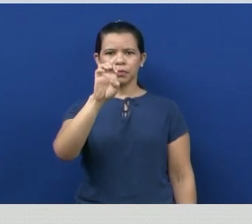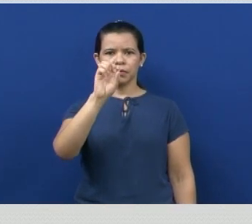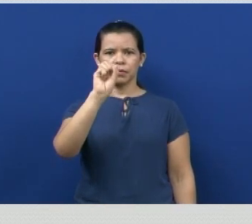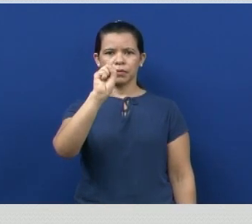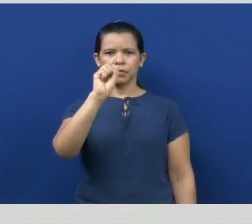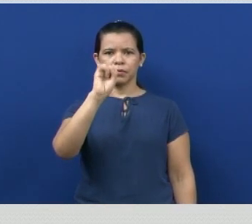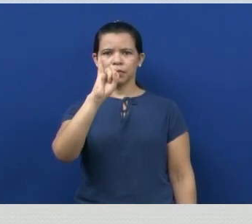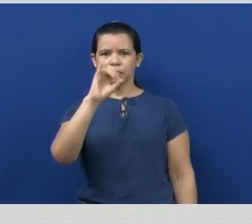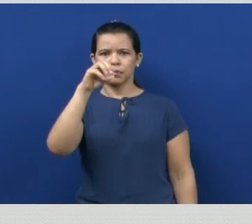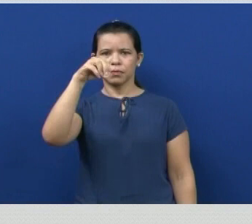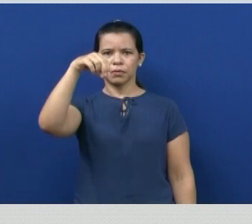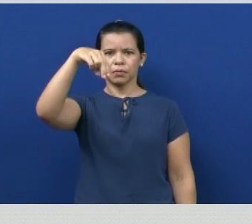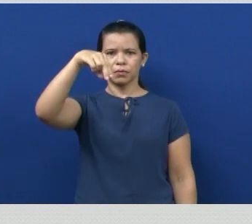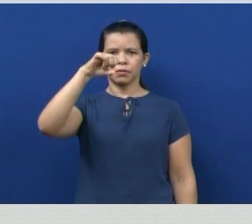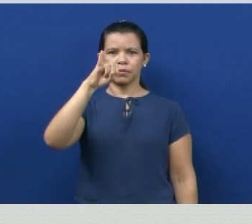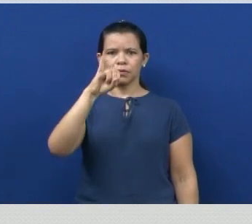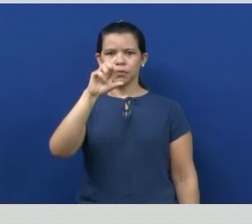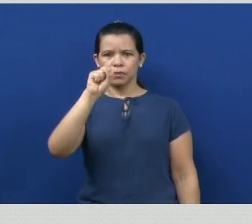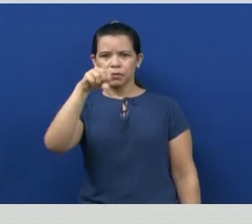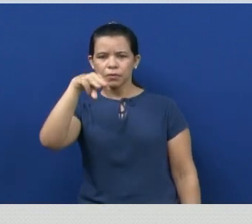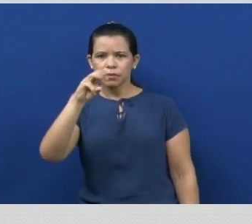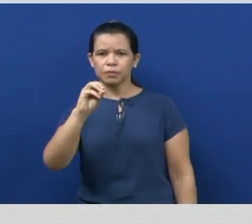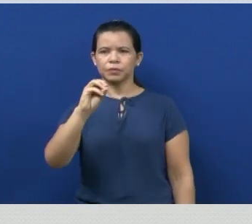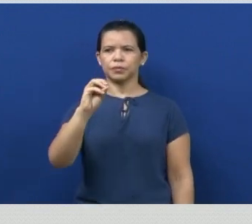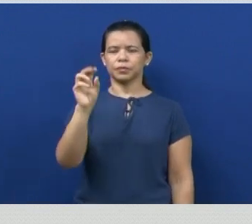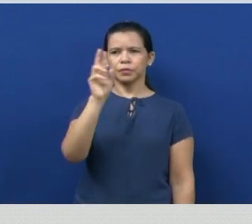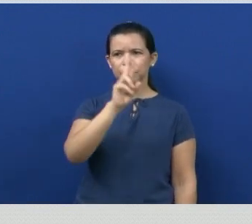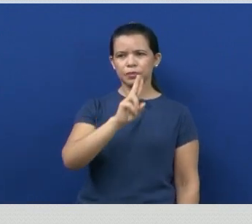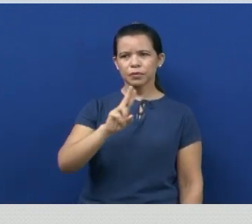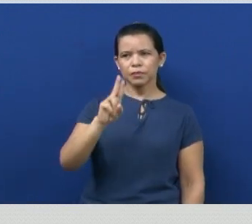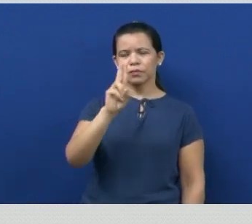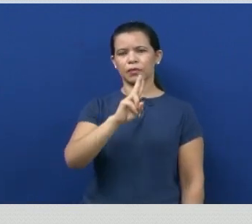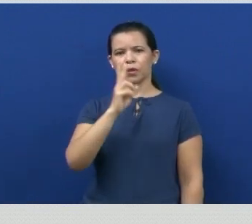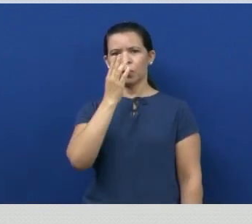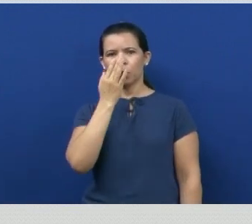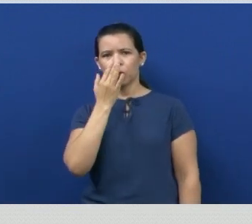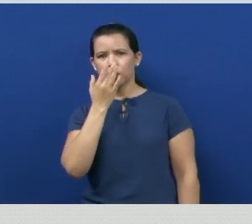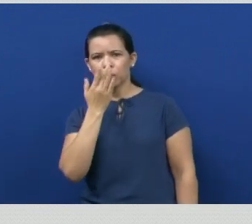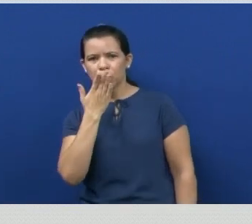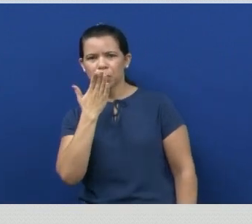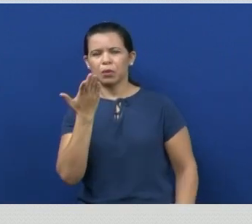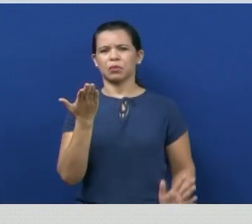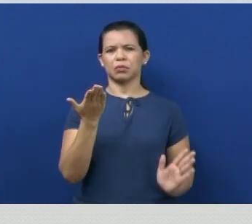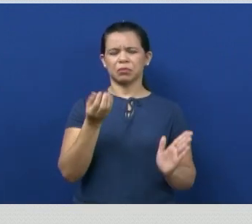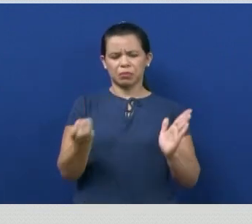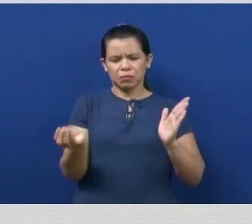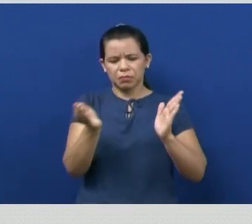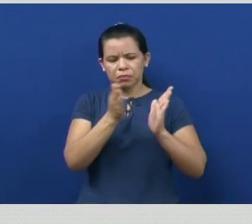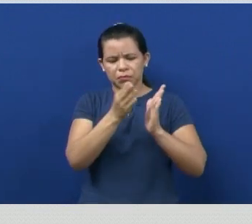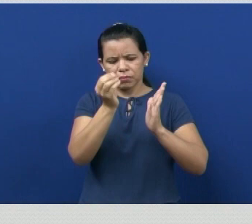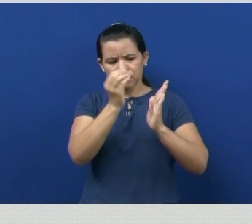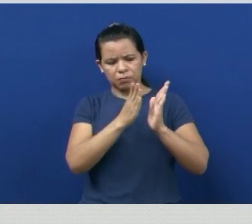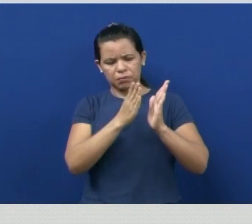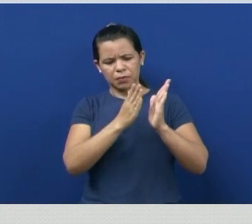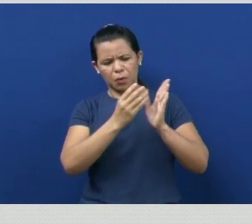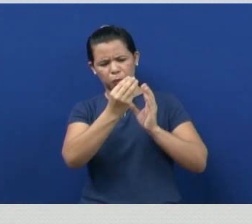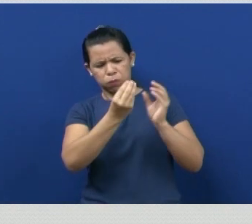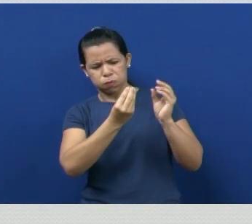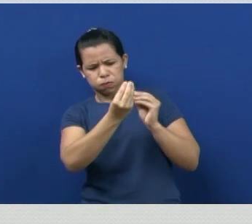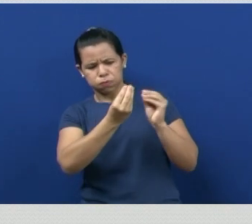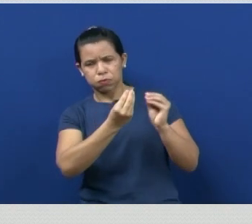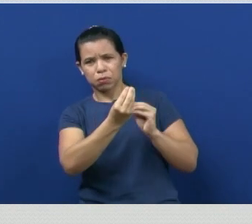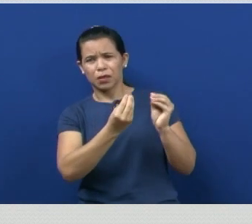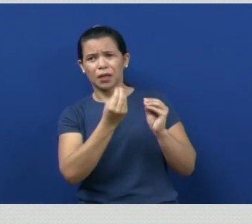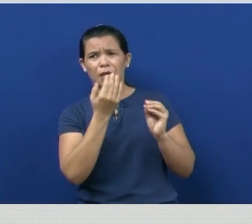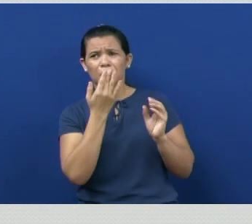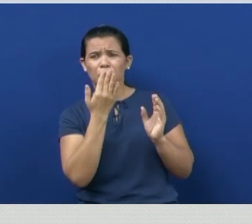ainda manchas que interagiam opticamente. Ou seja, as cores elas